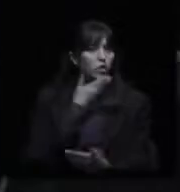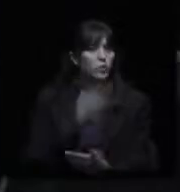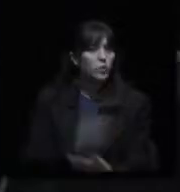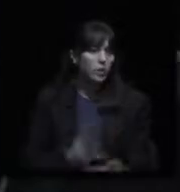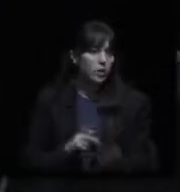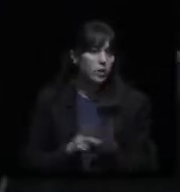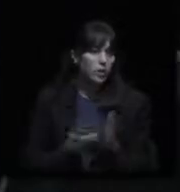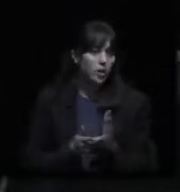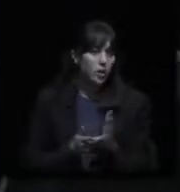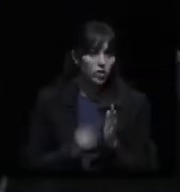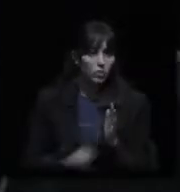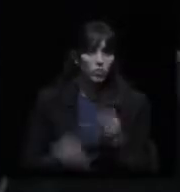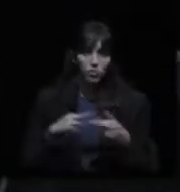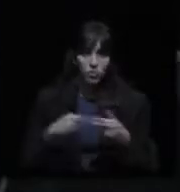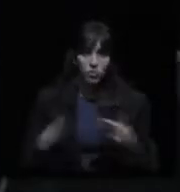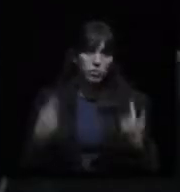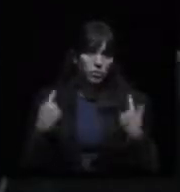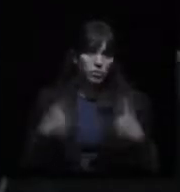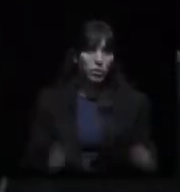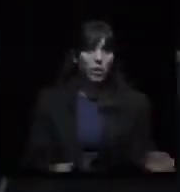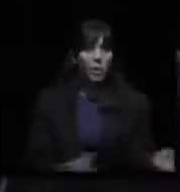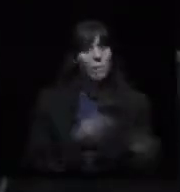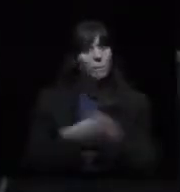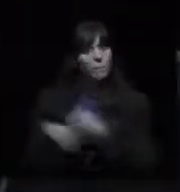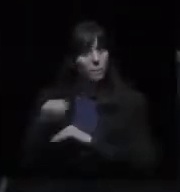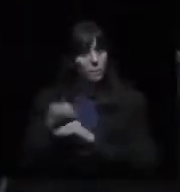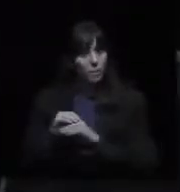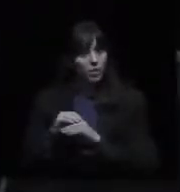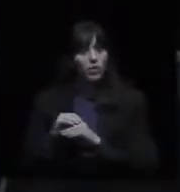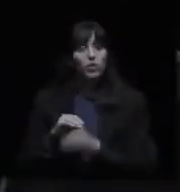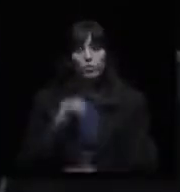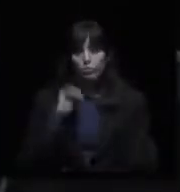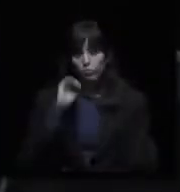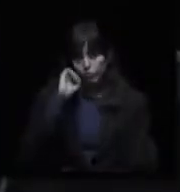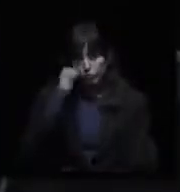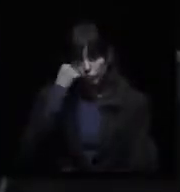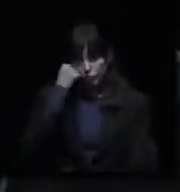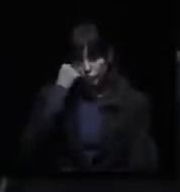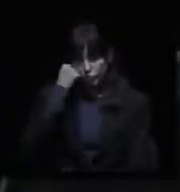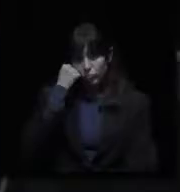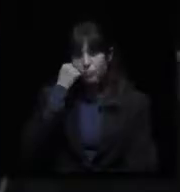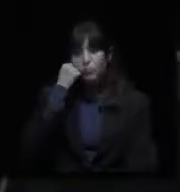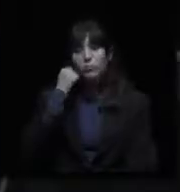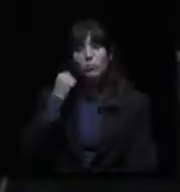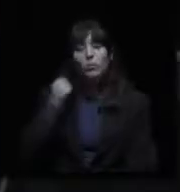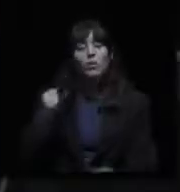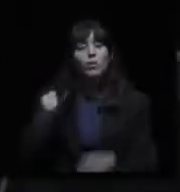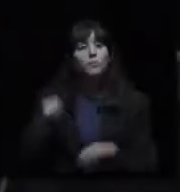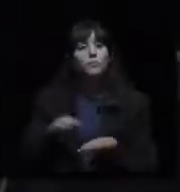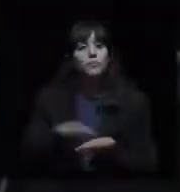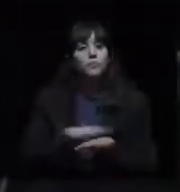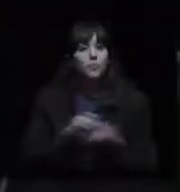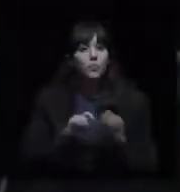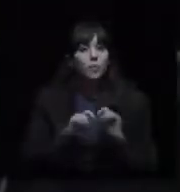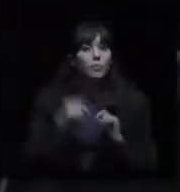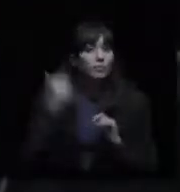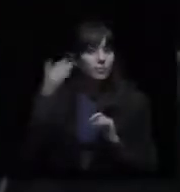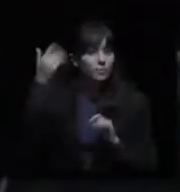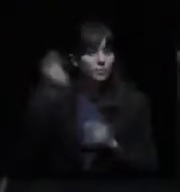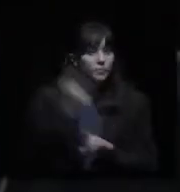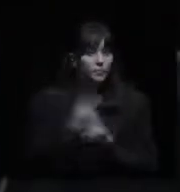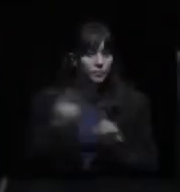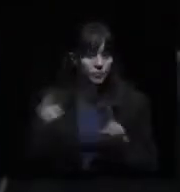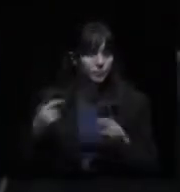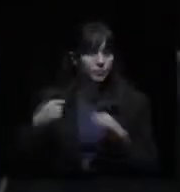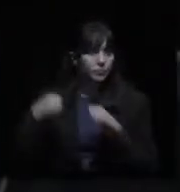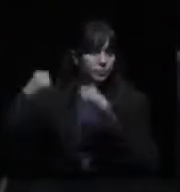seus técnicos municipais. Além disso, vai comprometer futuros executivos, uma vez que o contrato celebrado compreende um período